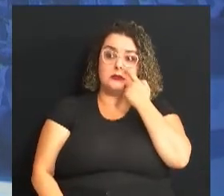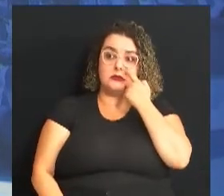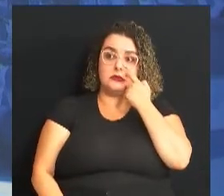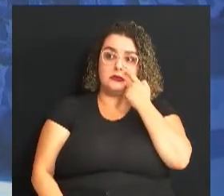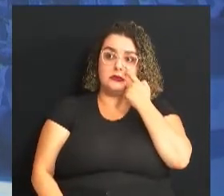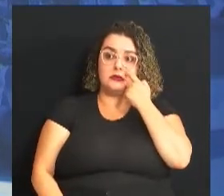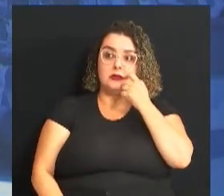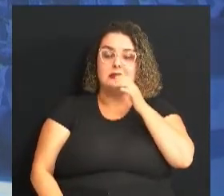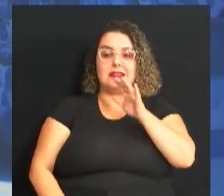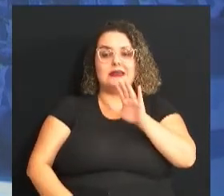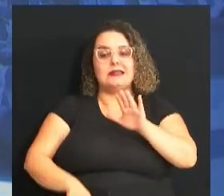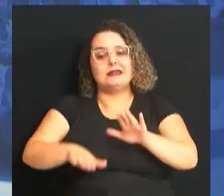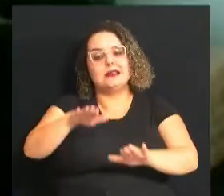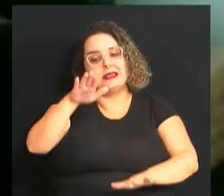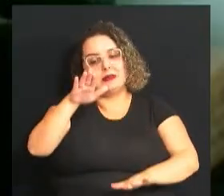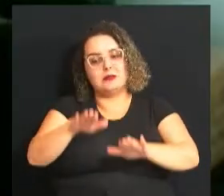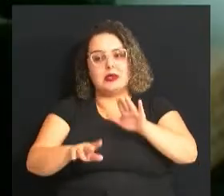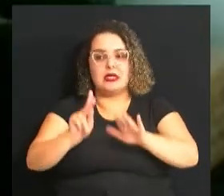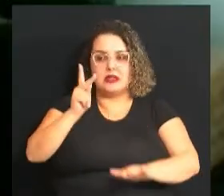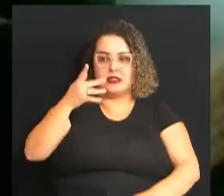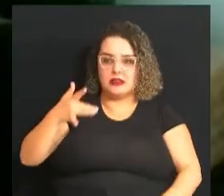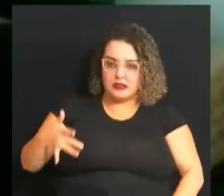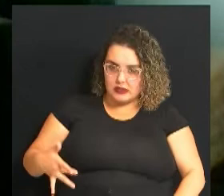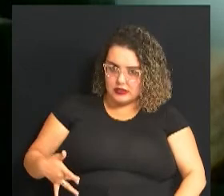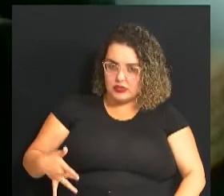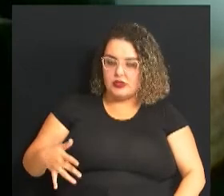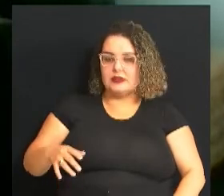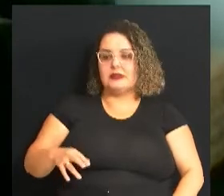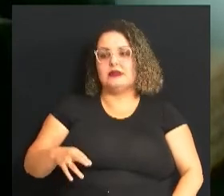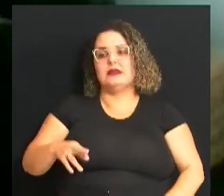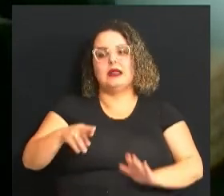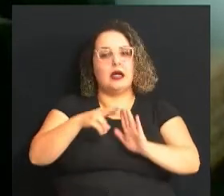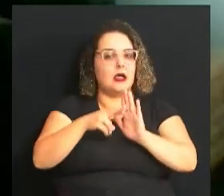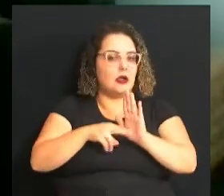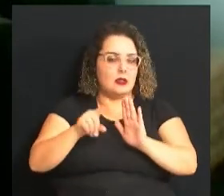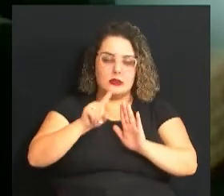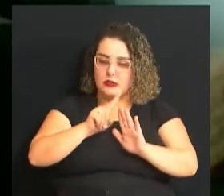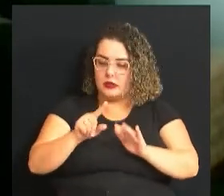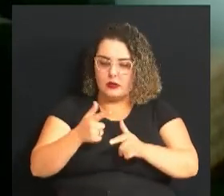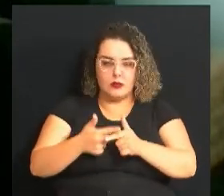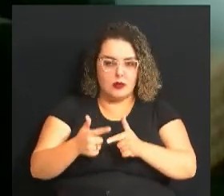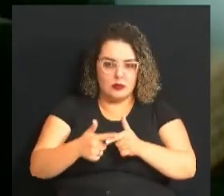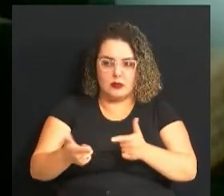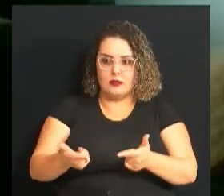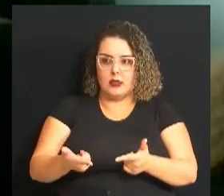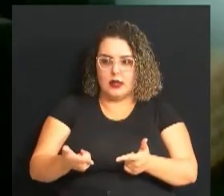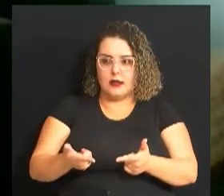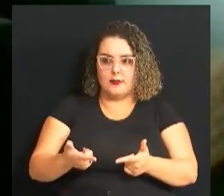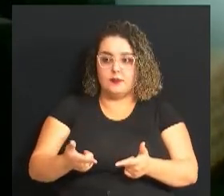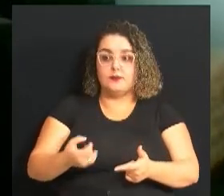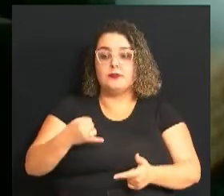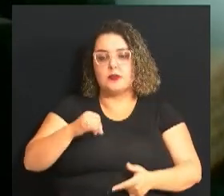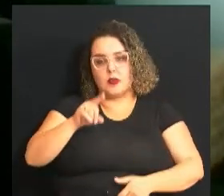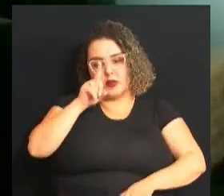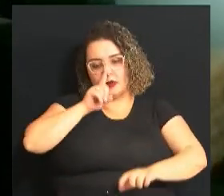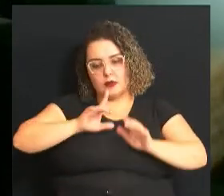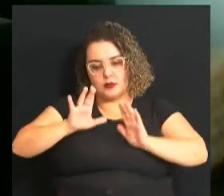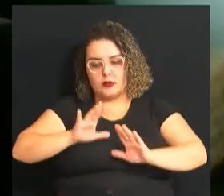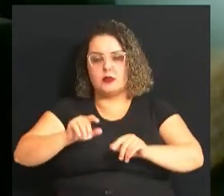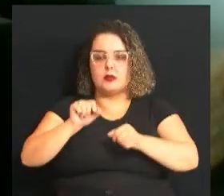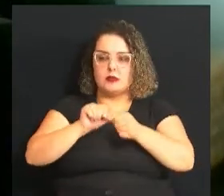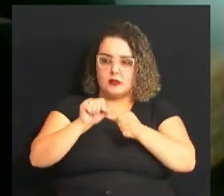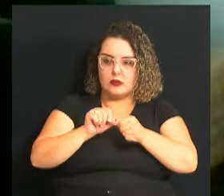Depende da hepatite. Via de regra, não há problema. Ainda mais se os cuidados que devem ser feitos